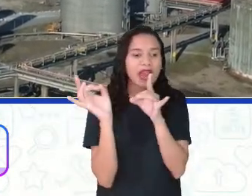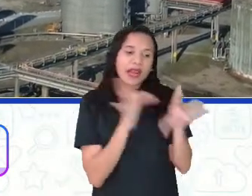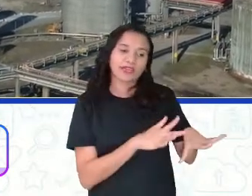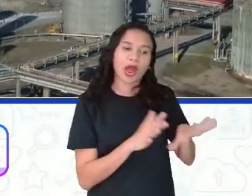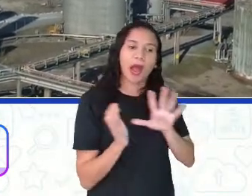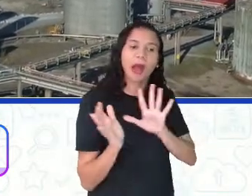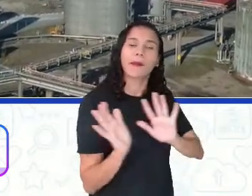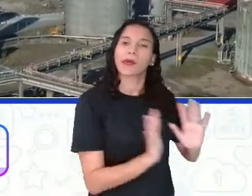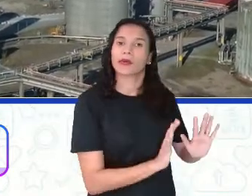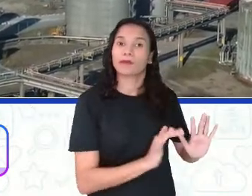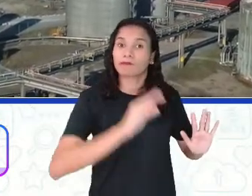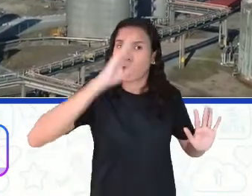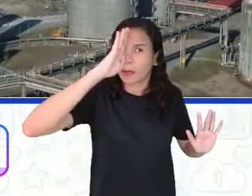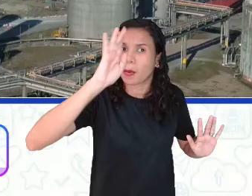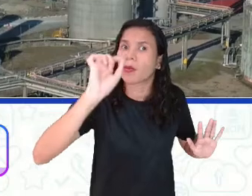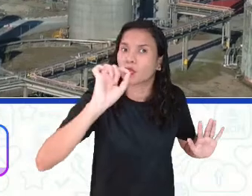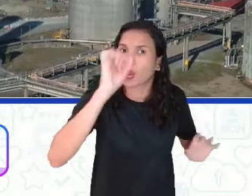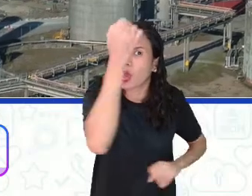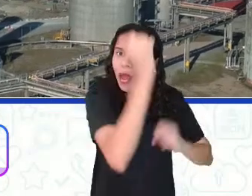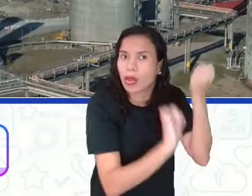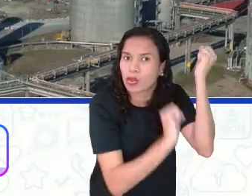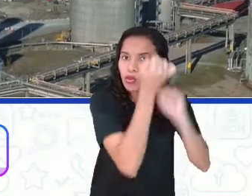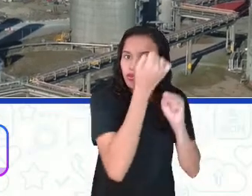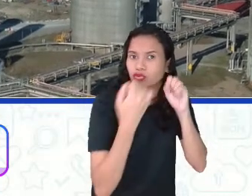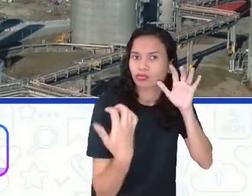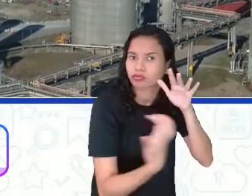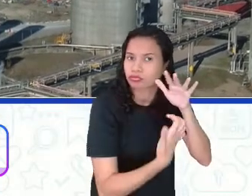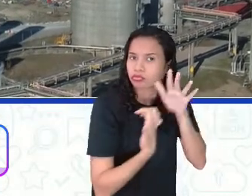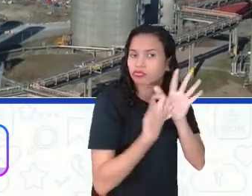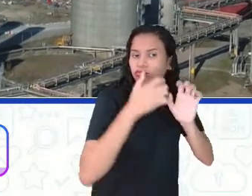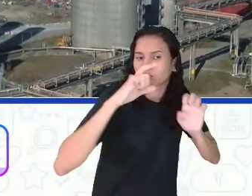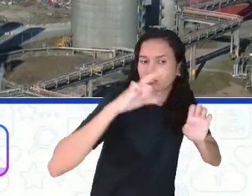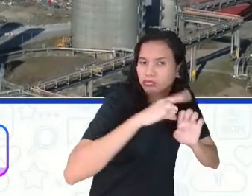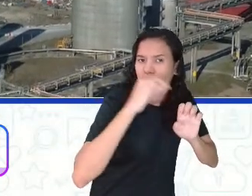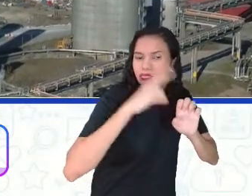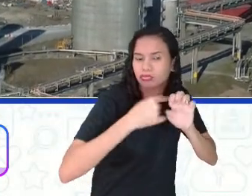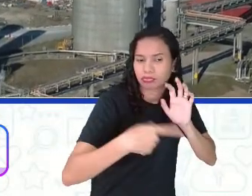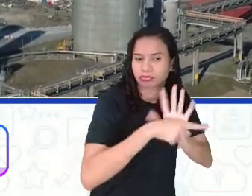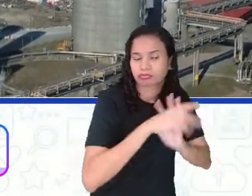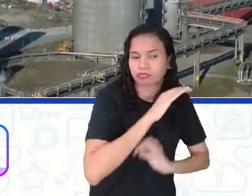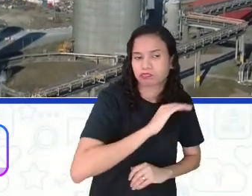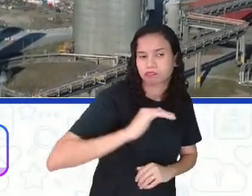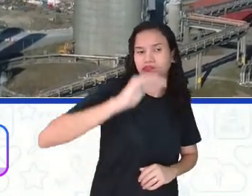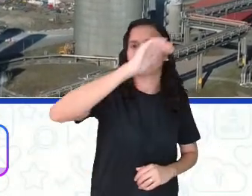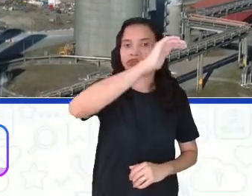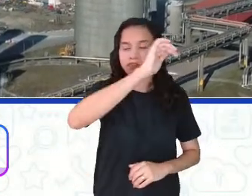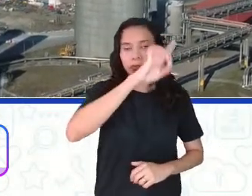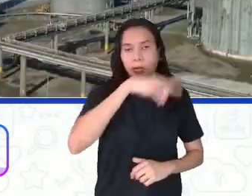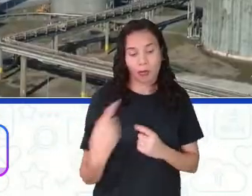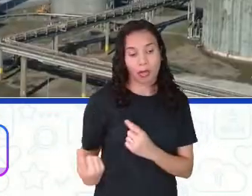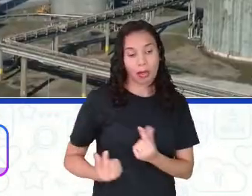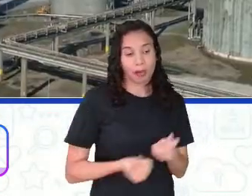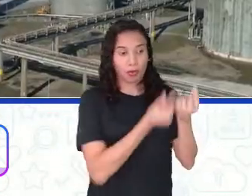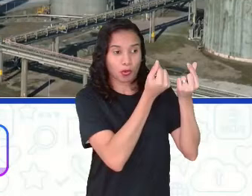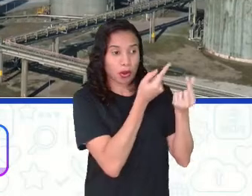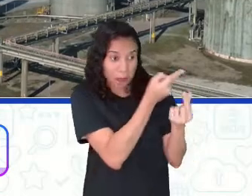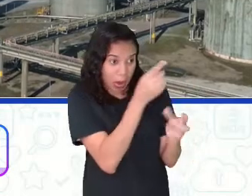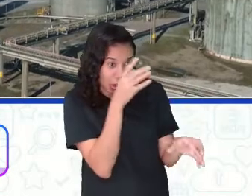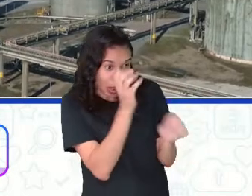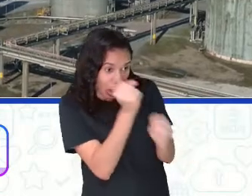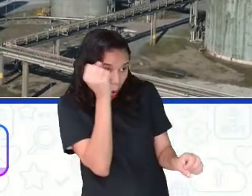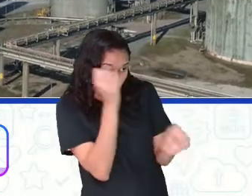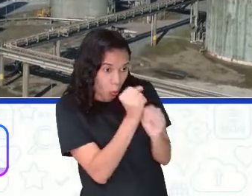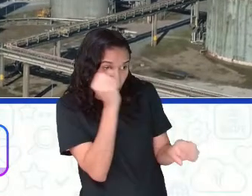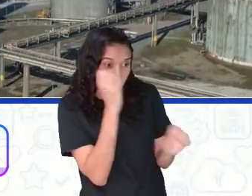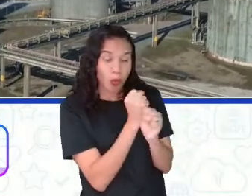gente. Principalmente quem? Os que ganham diretamente com isso, né? É muito lucrativo